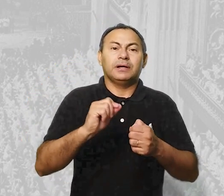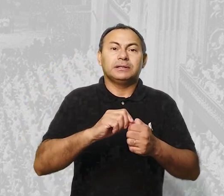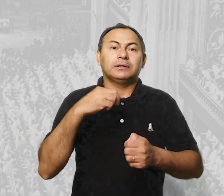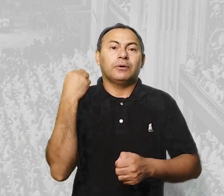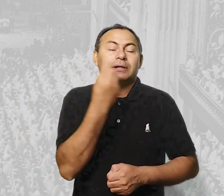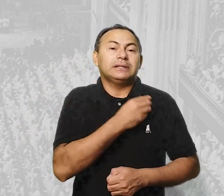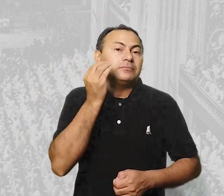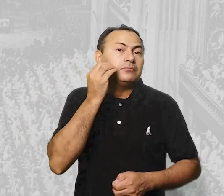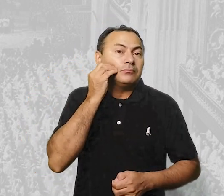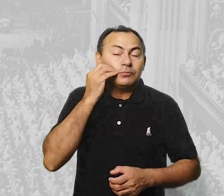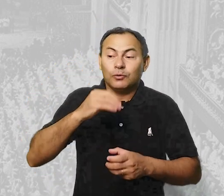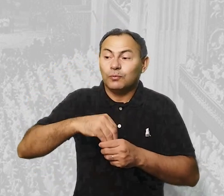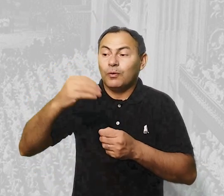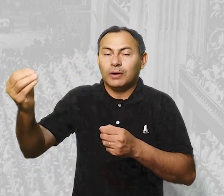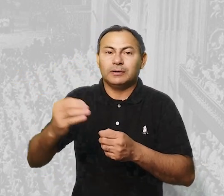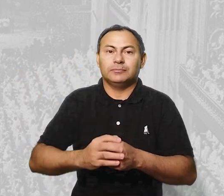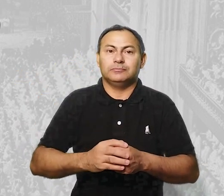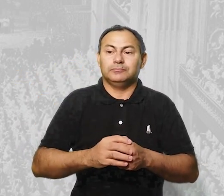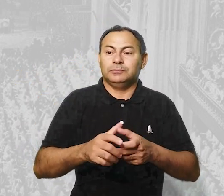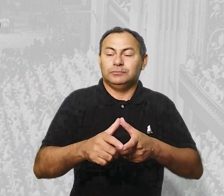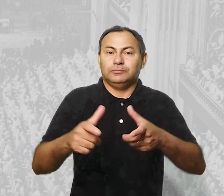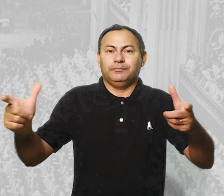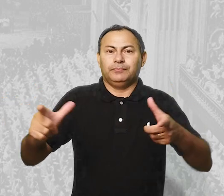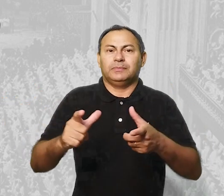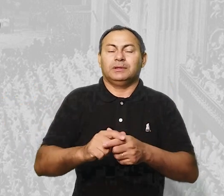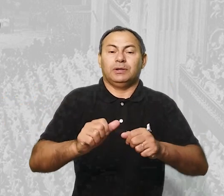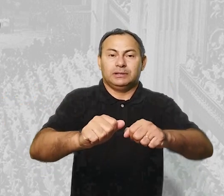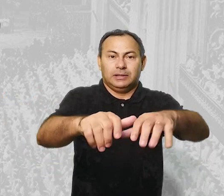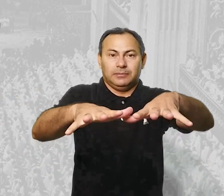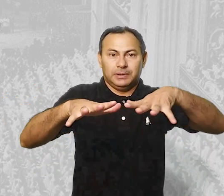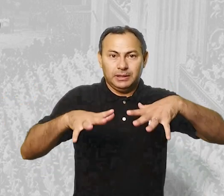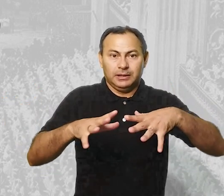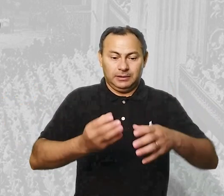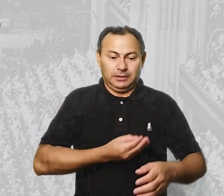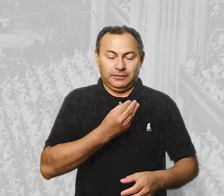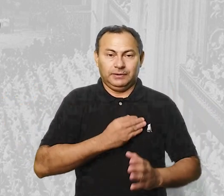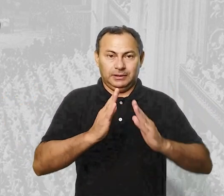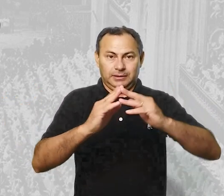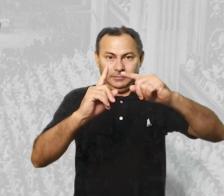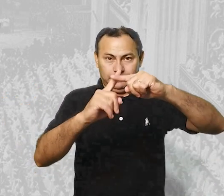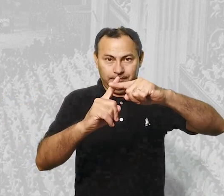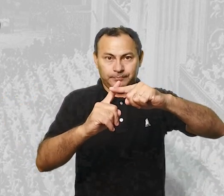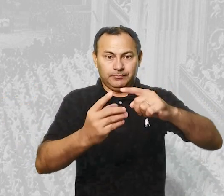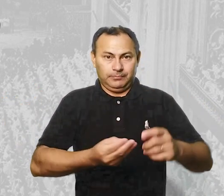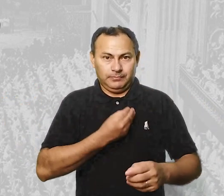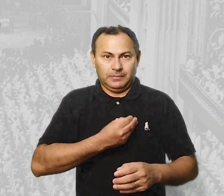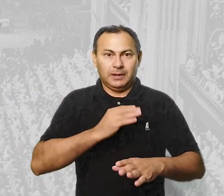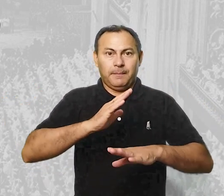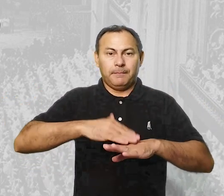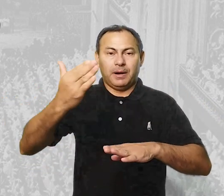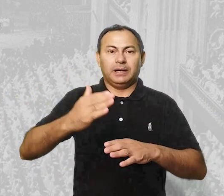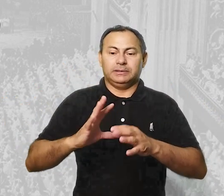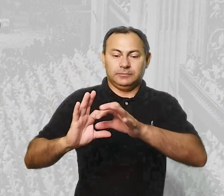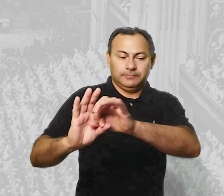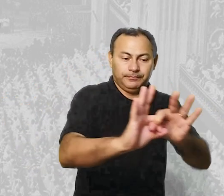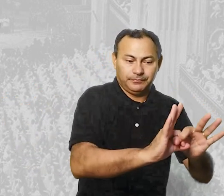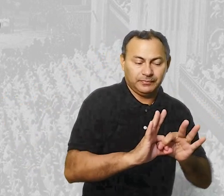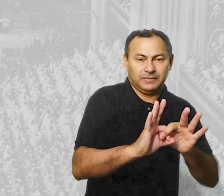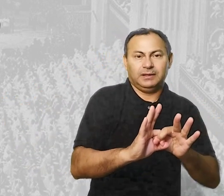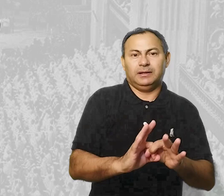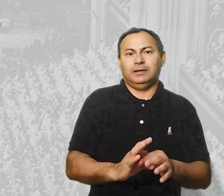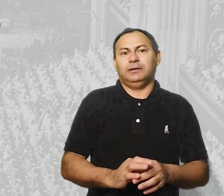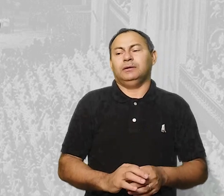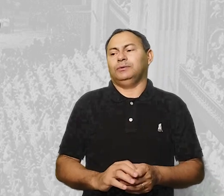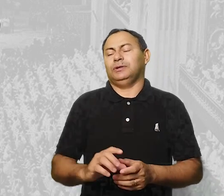ainda que por fora, a dimensão de uma assembleia na vida da Igreja, vivida mais como fraternidade